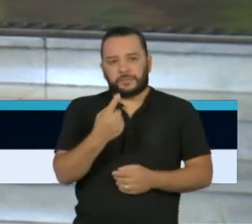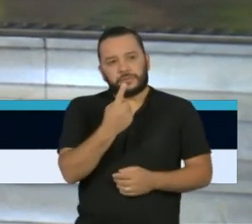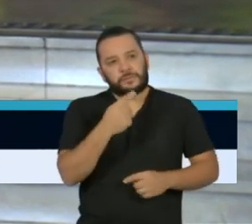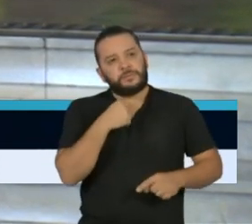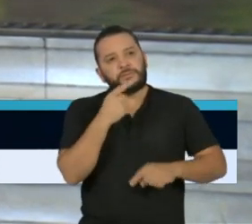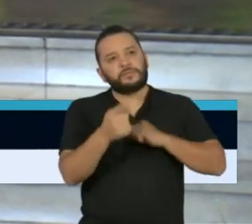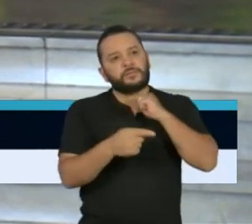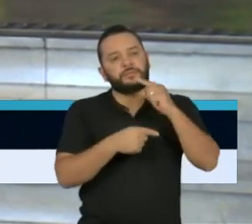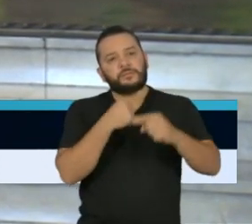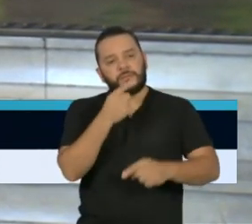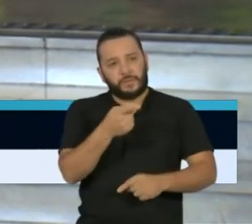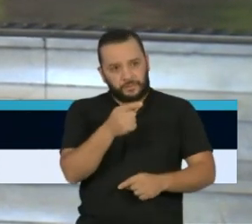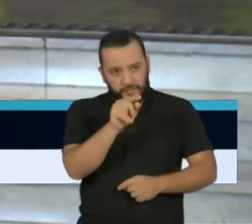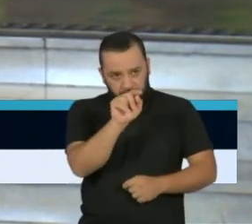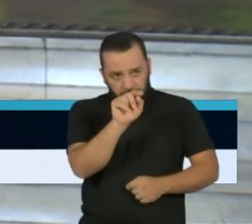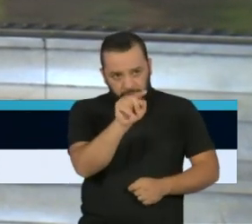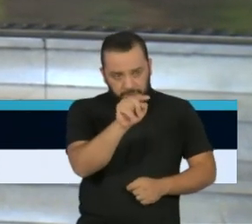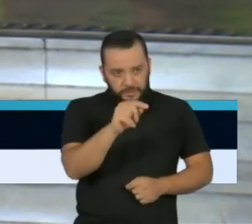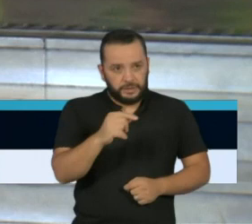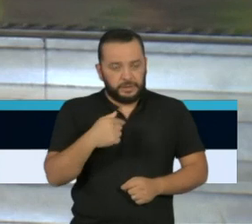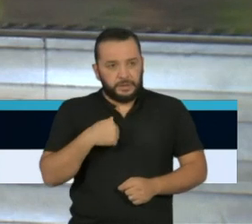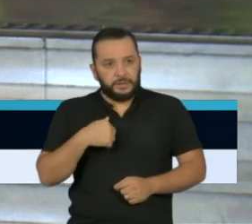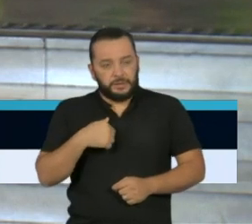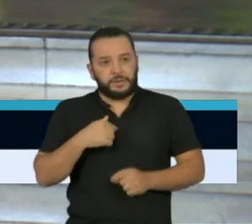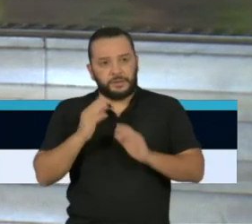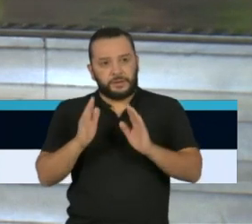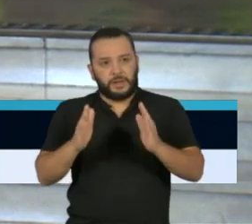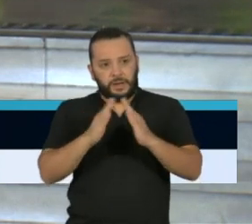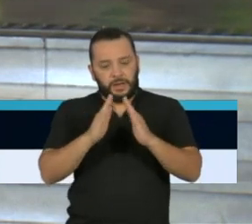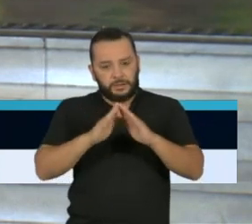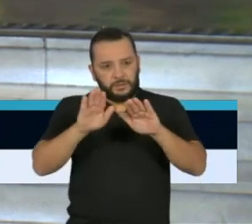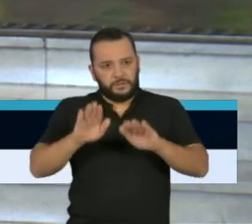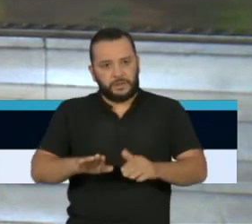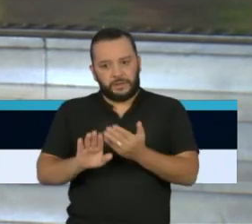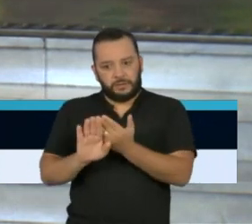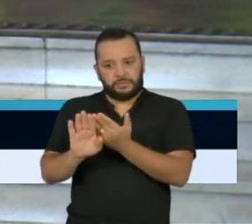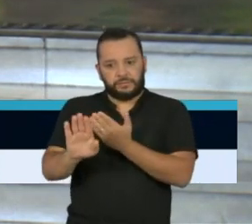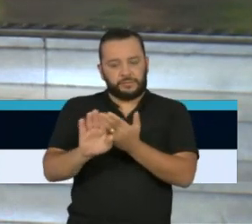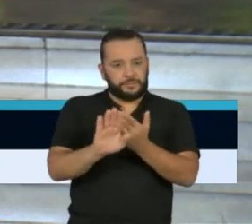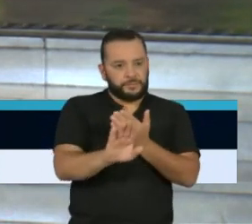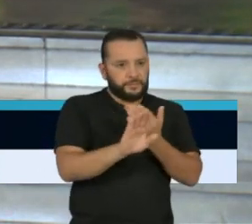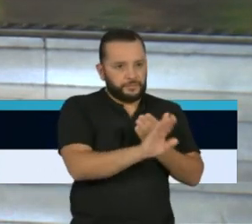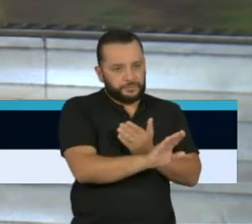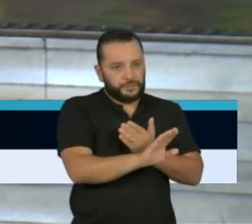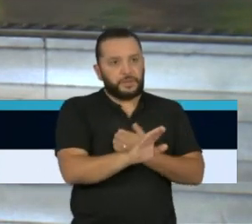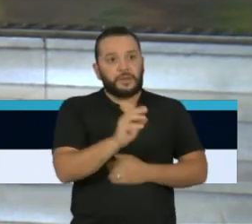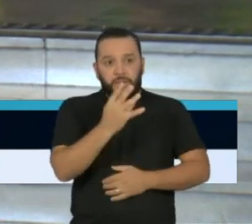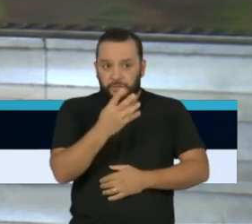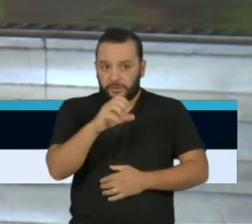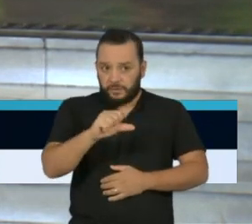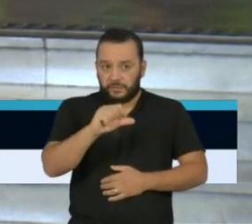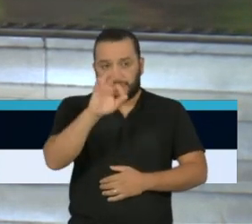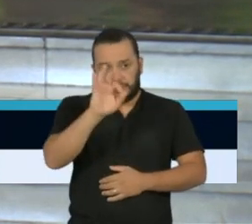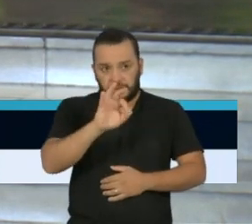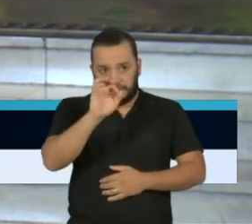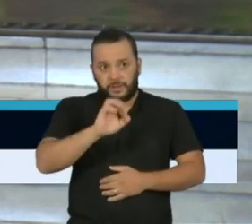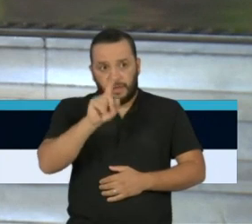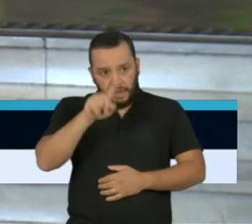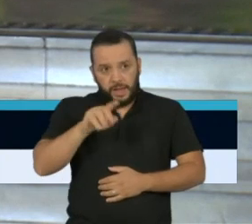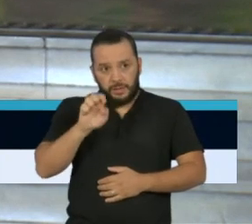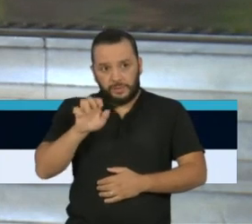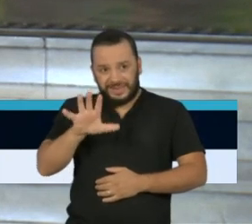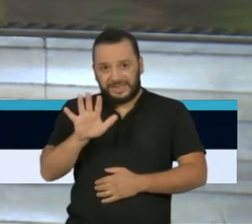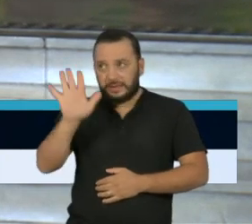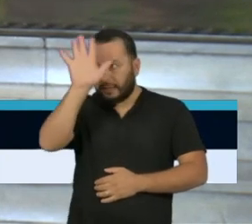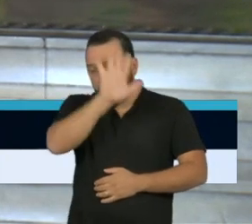dúvida. Essa taxa de isolamento social mencionada de 49%, ela é para o Estado? E qual é, então, a